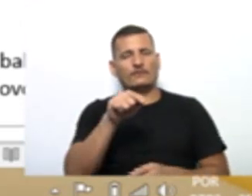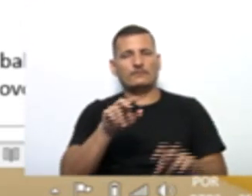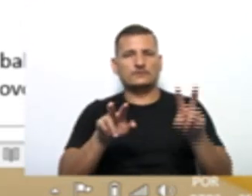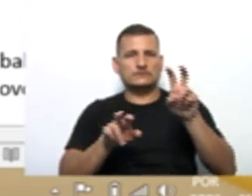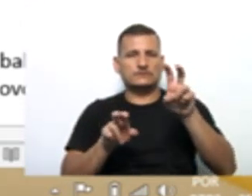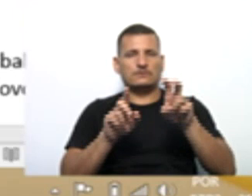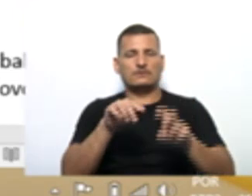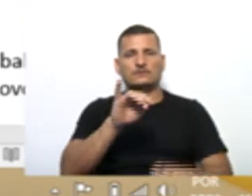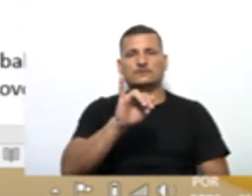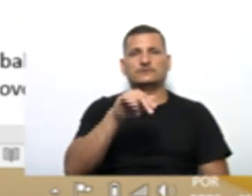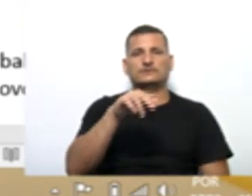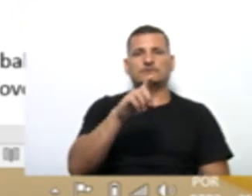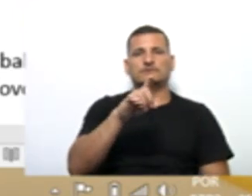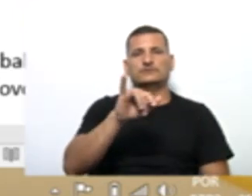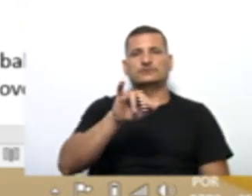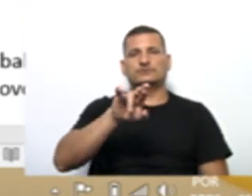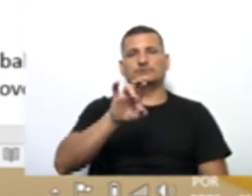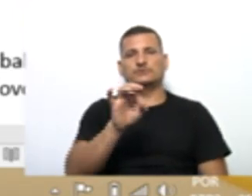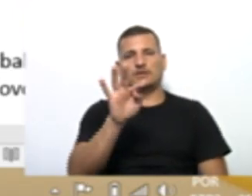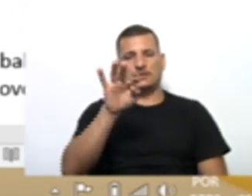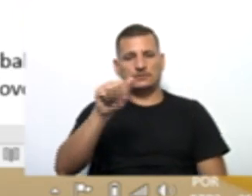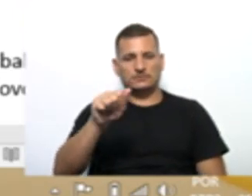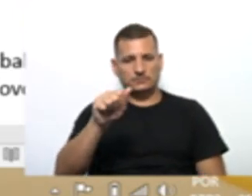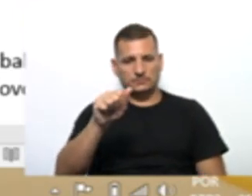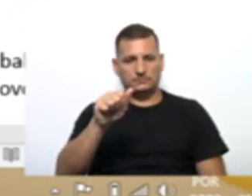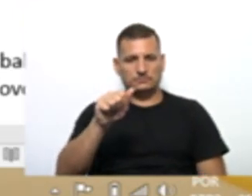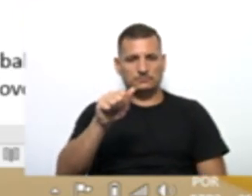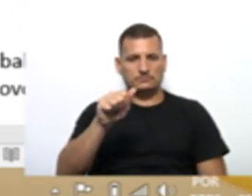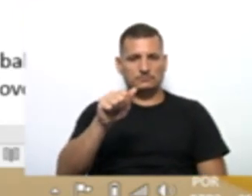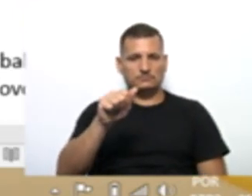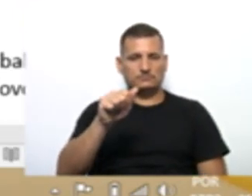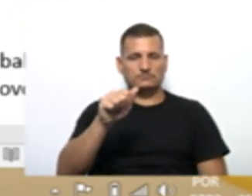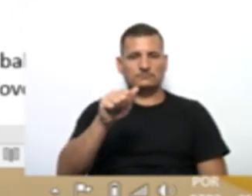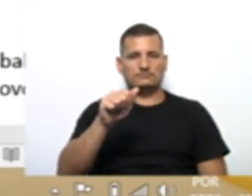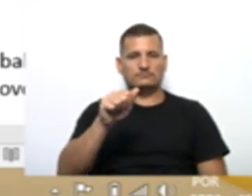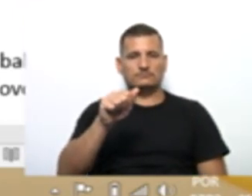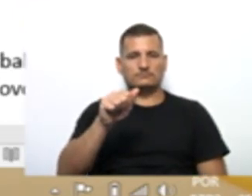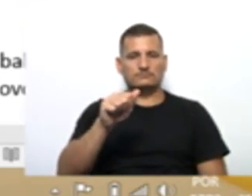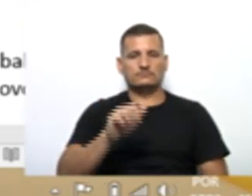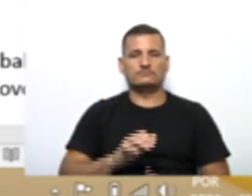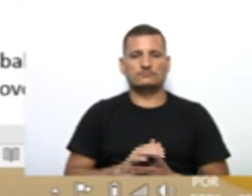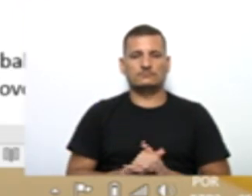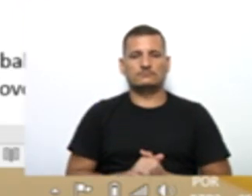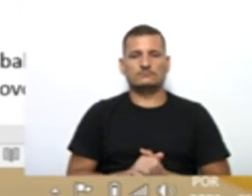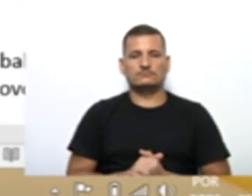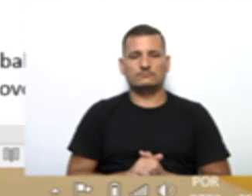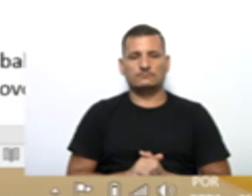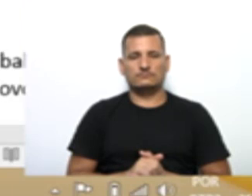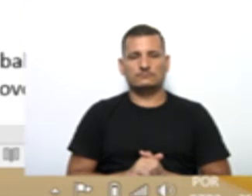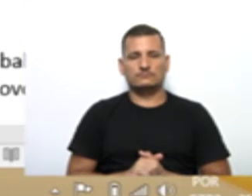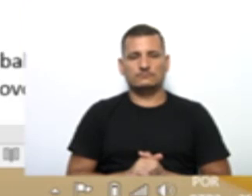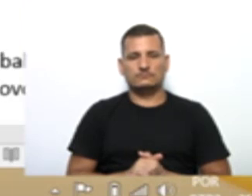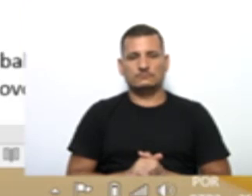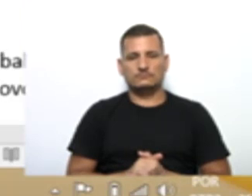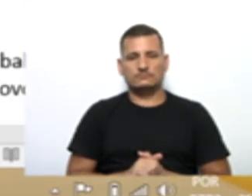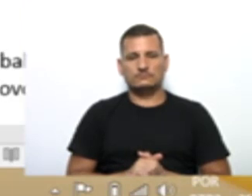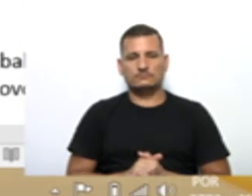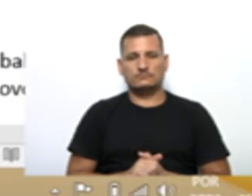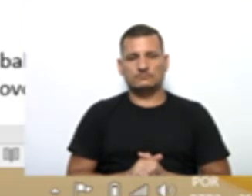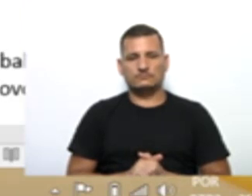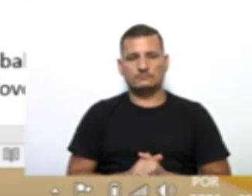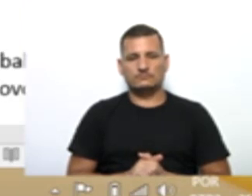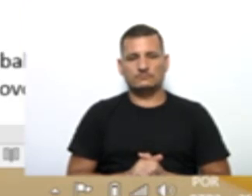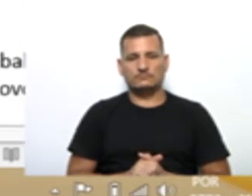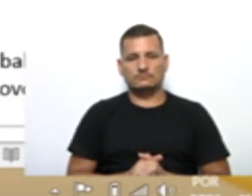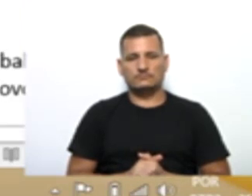citação indireta. Citação indireta, então não há necessidade de dar esse destaque, né? Então eu